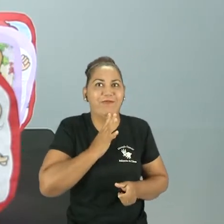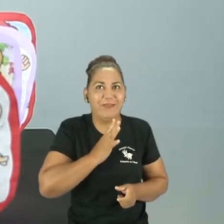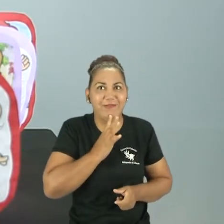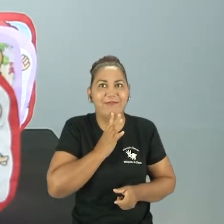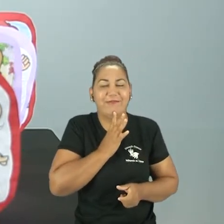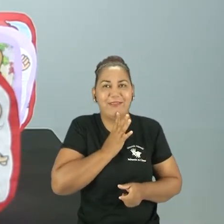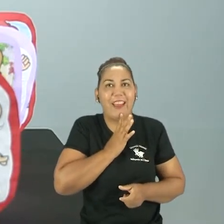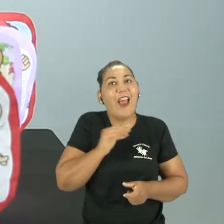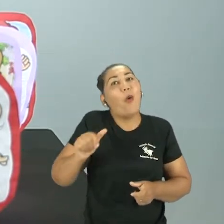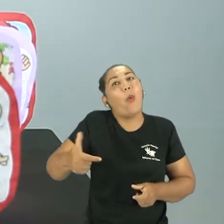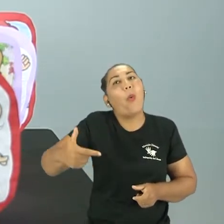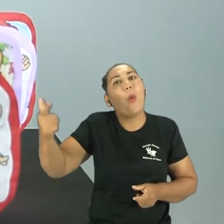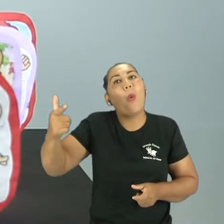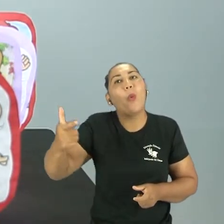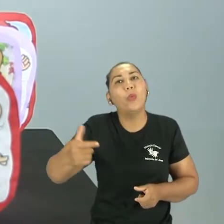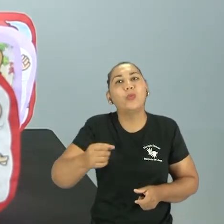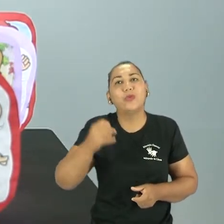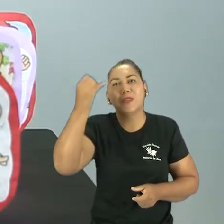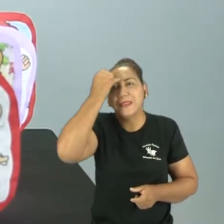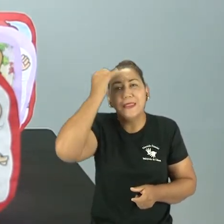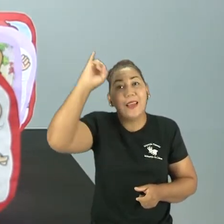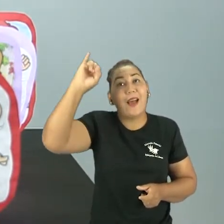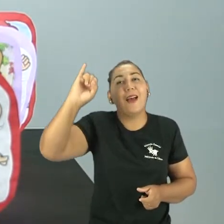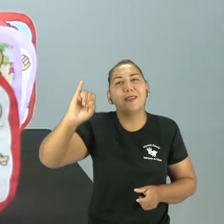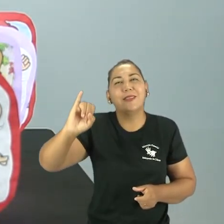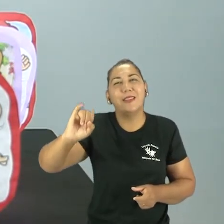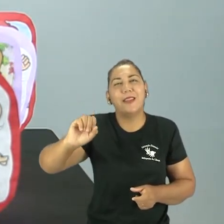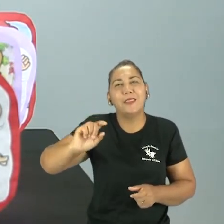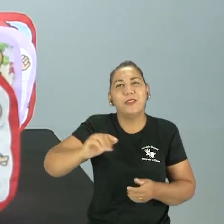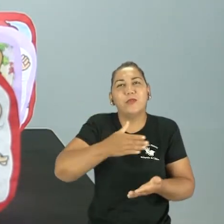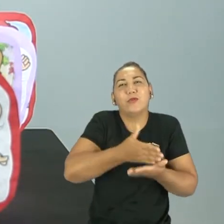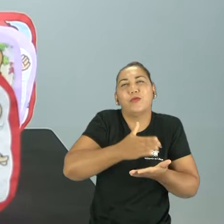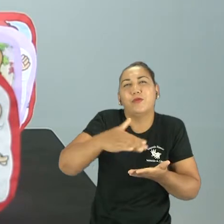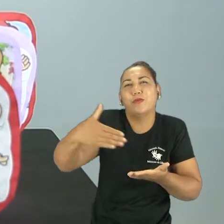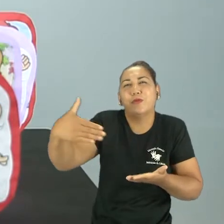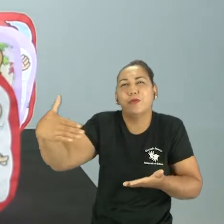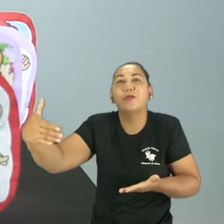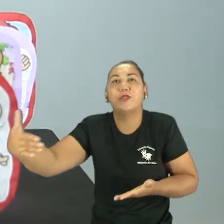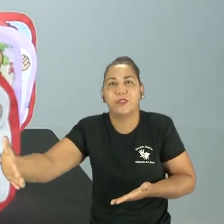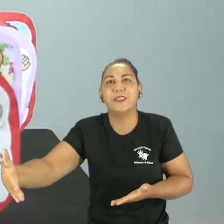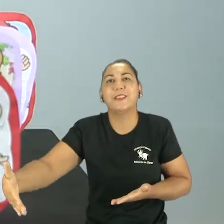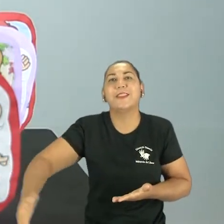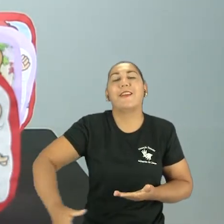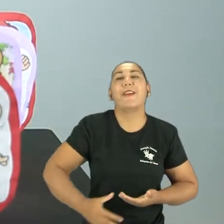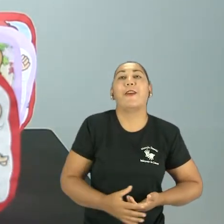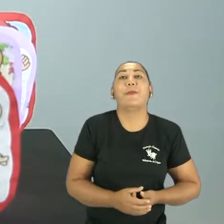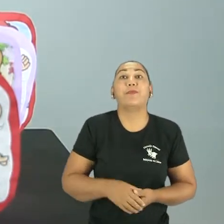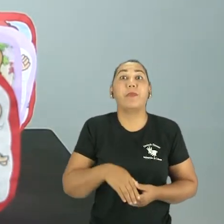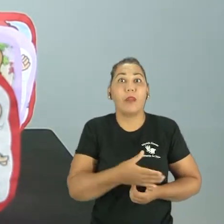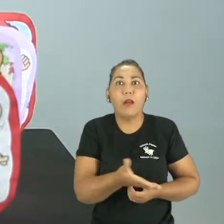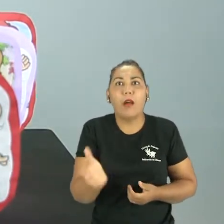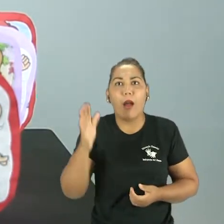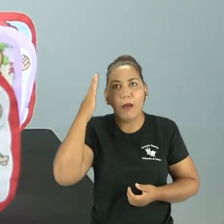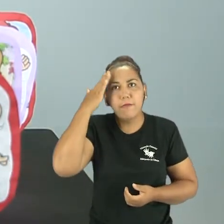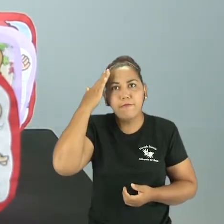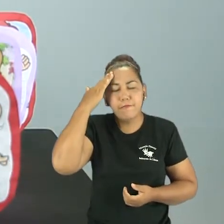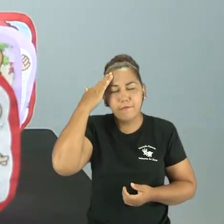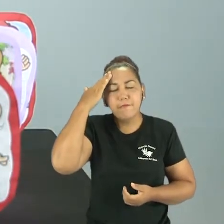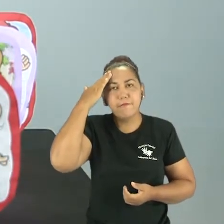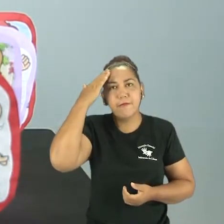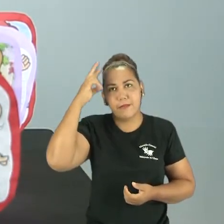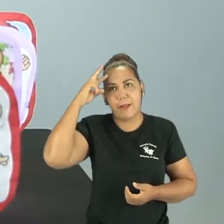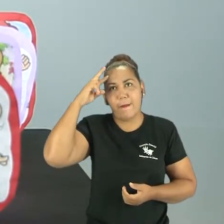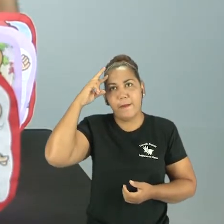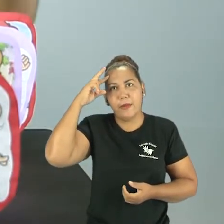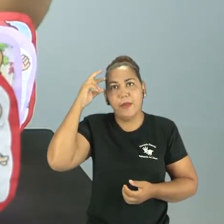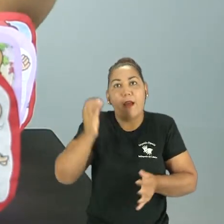conhecidos, outros que foram sendo criados no decorrer no decorrer do tempo. Você sabia que a história, a Turma